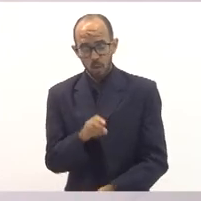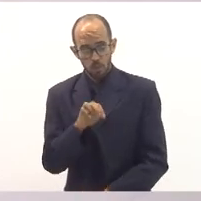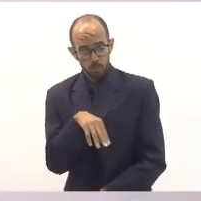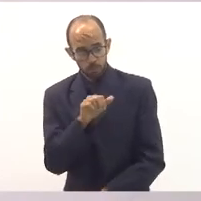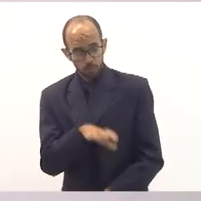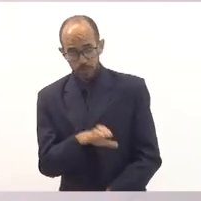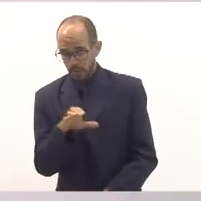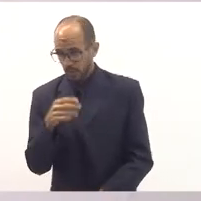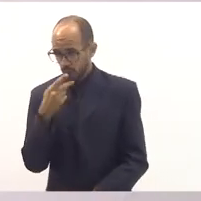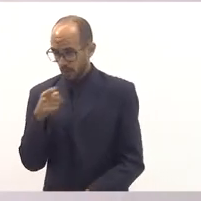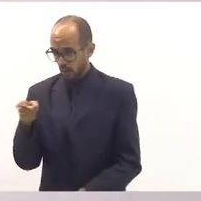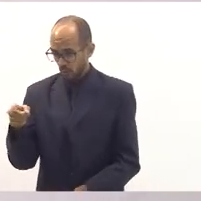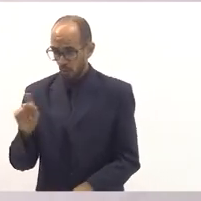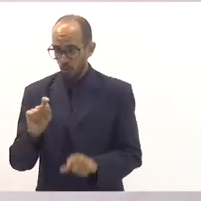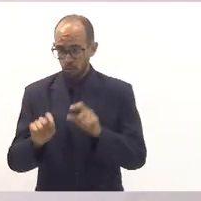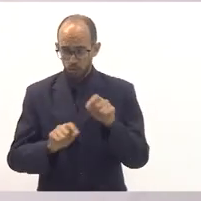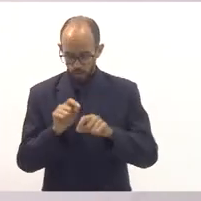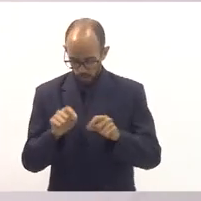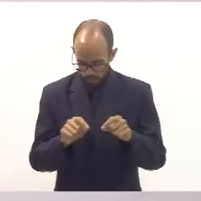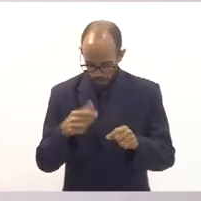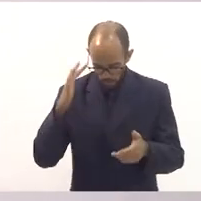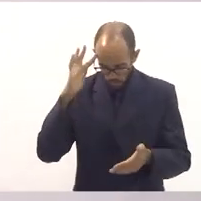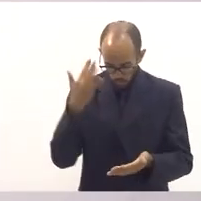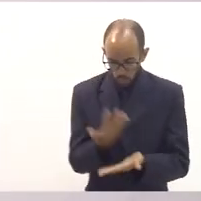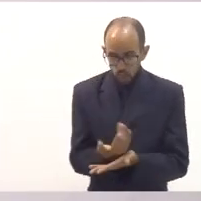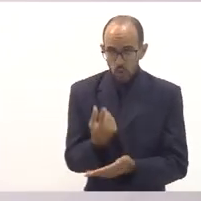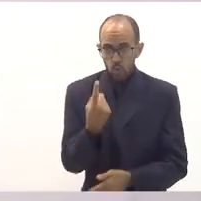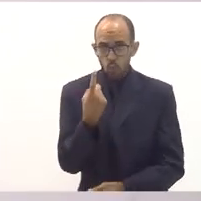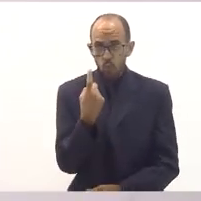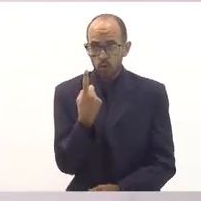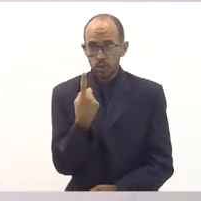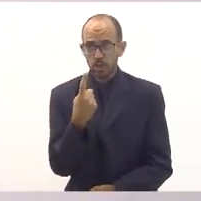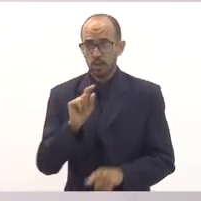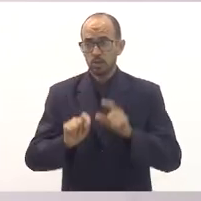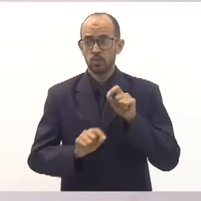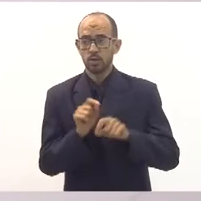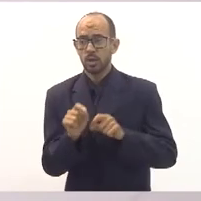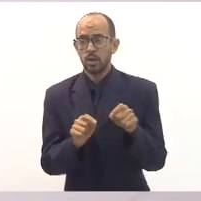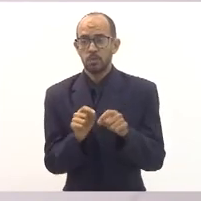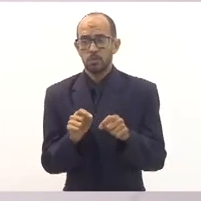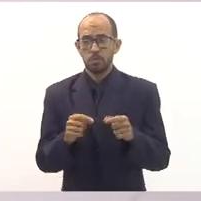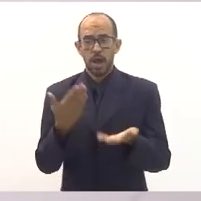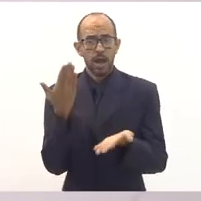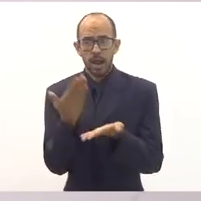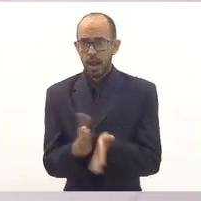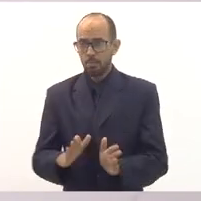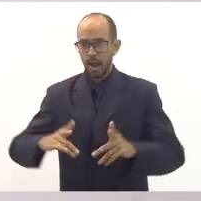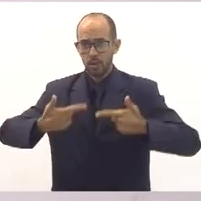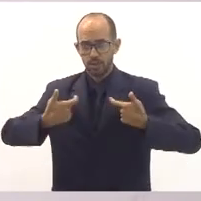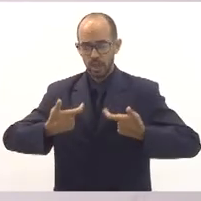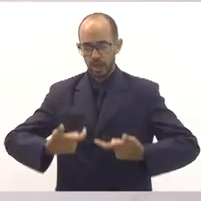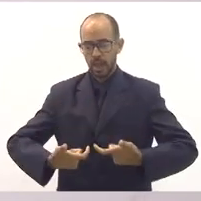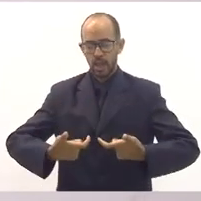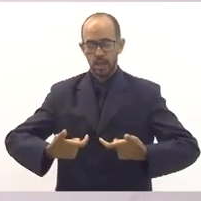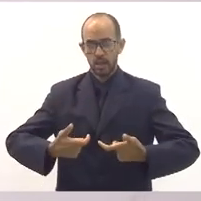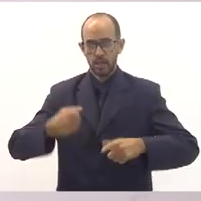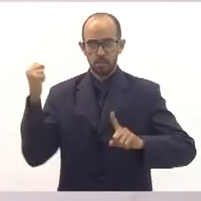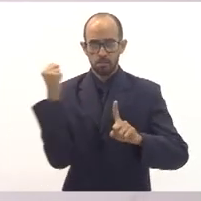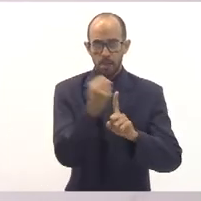falou a única foi a única solução para acabar com essa guerra nas favelas que mata